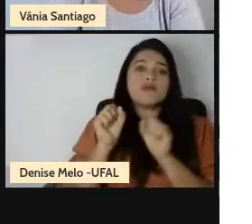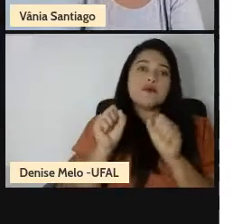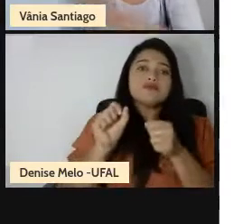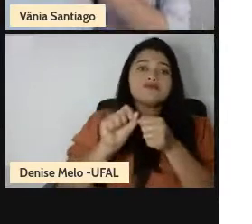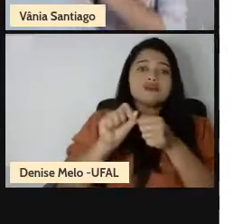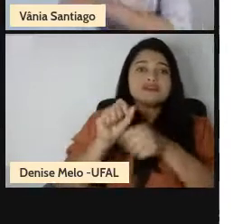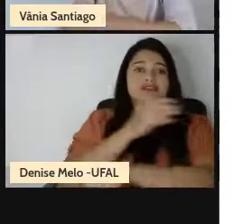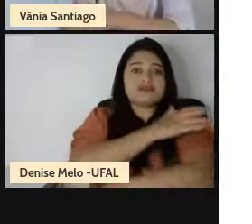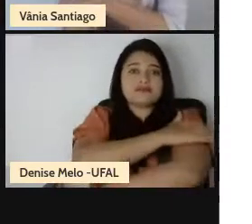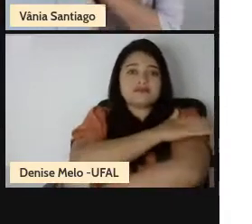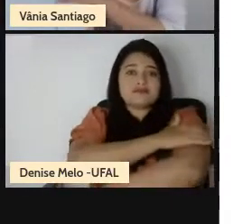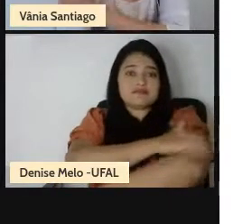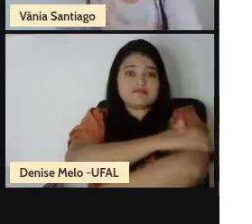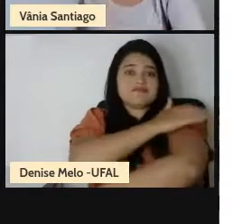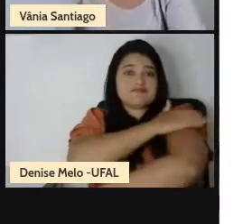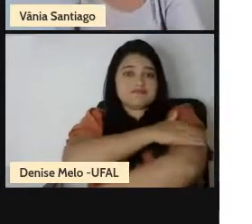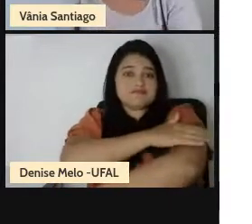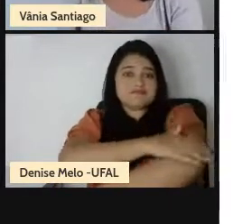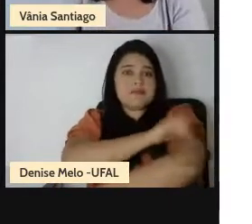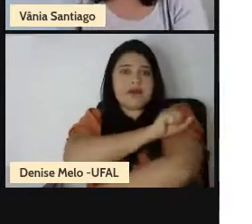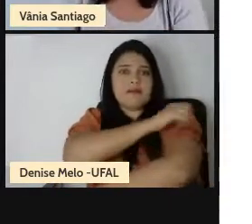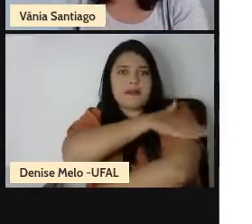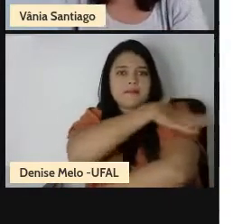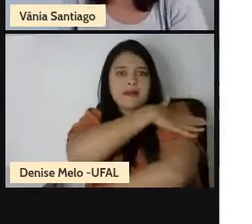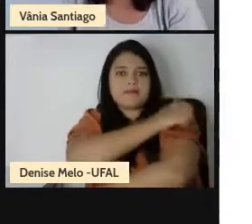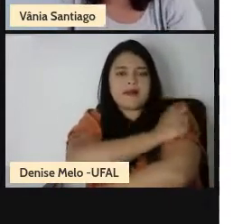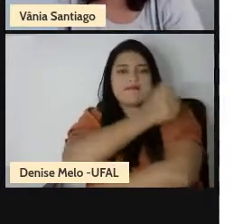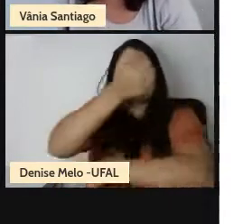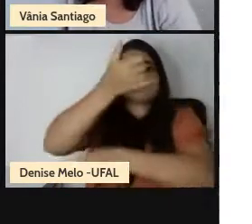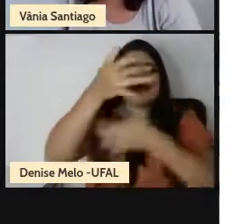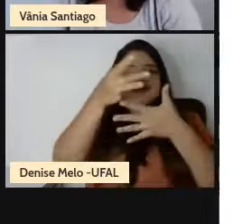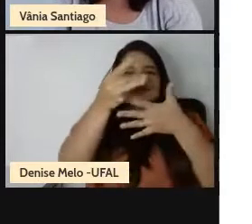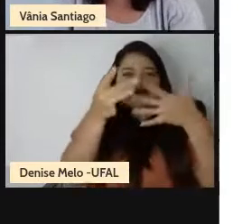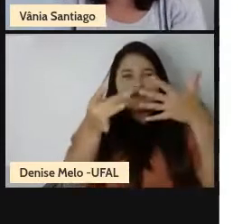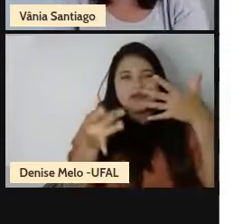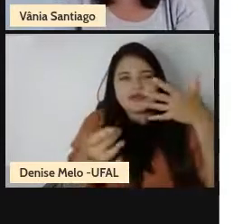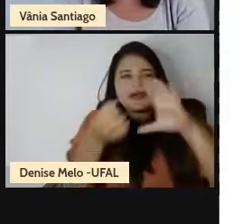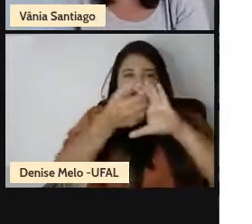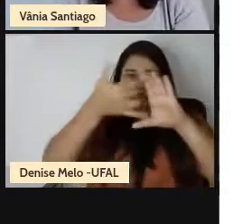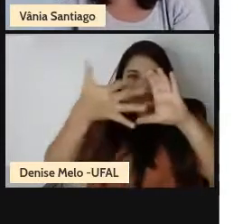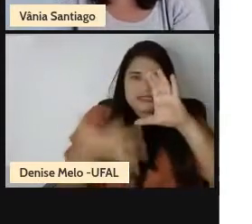antebraço, né, para fazer a descrição e alguma complementação.